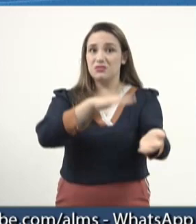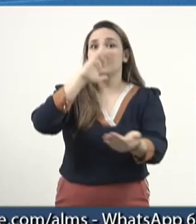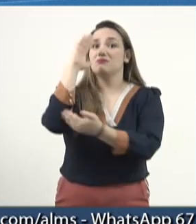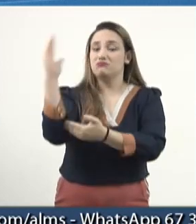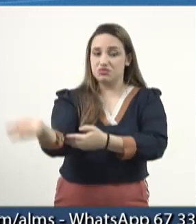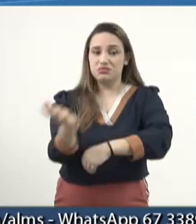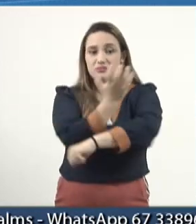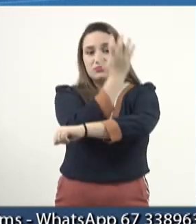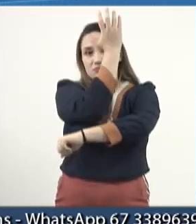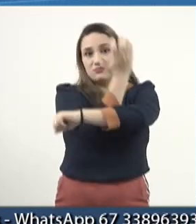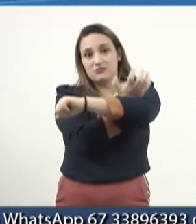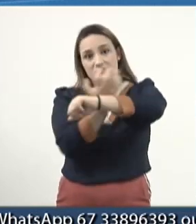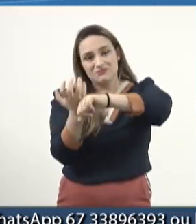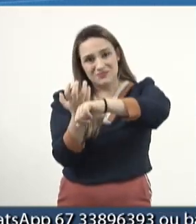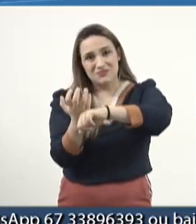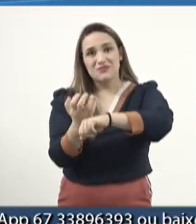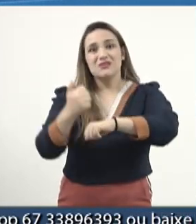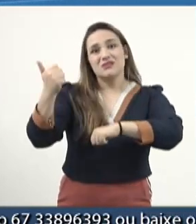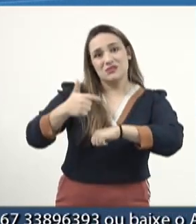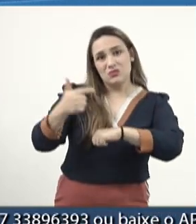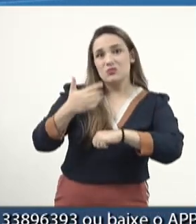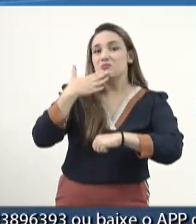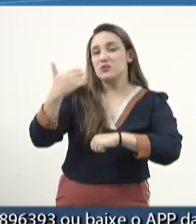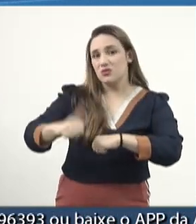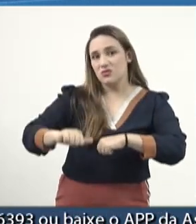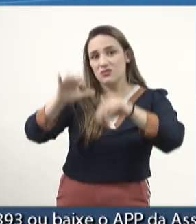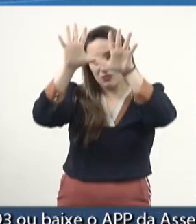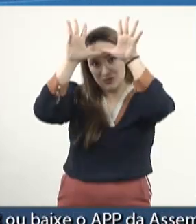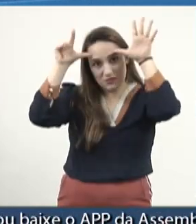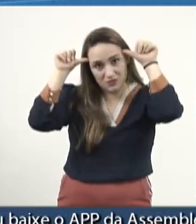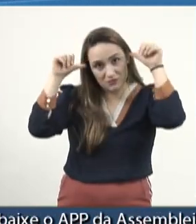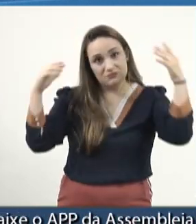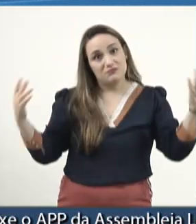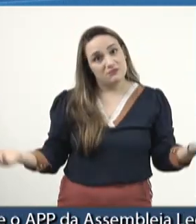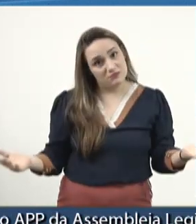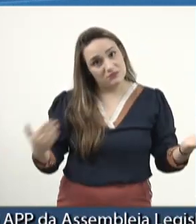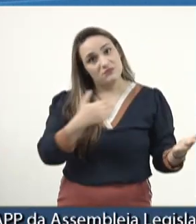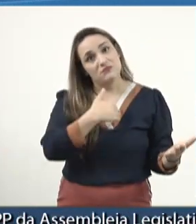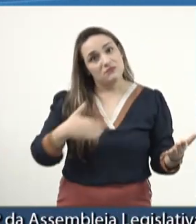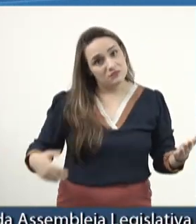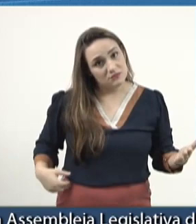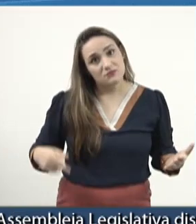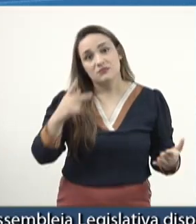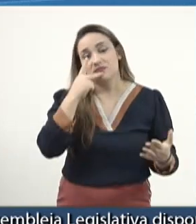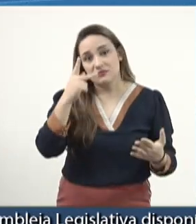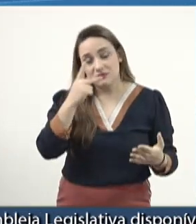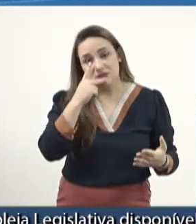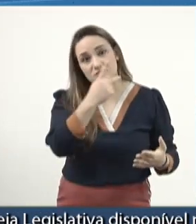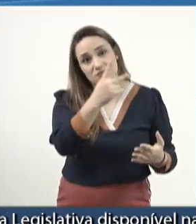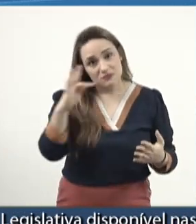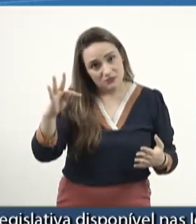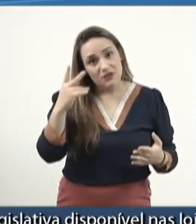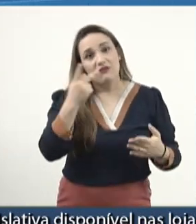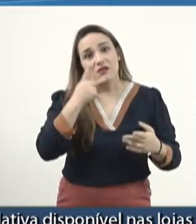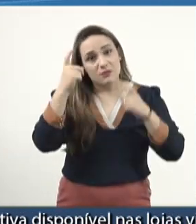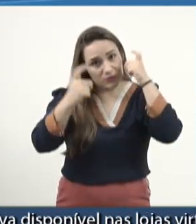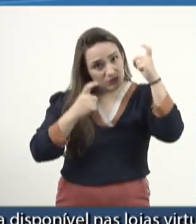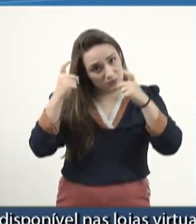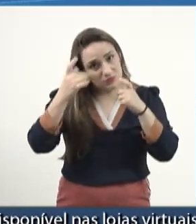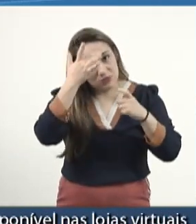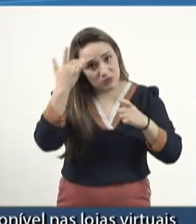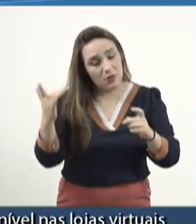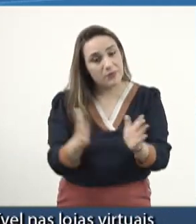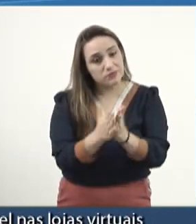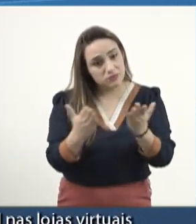tem o segundo pior índice na Amazônia. E o governo do PT, que diz tanto se preocupar com os mais